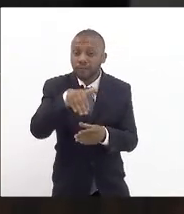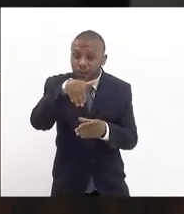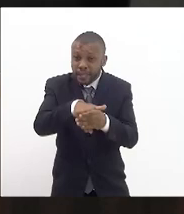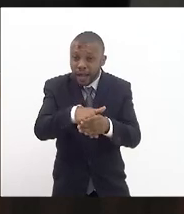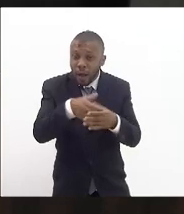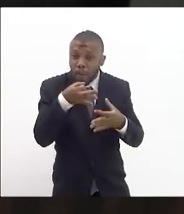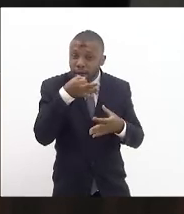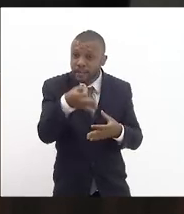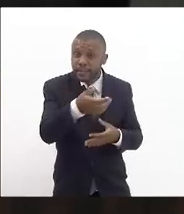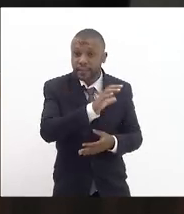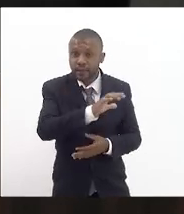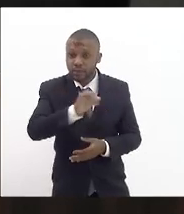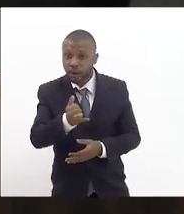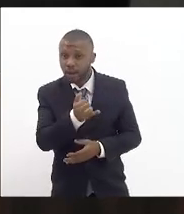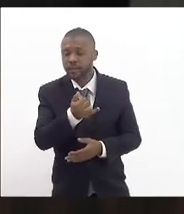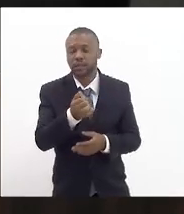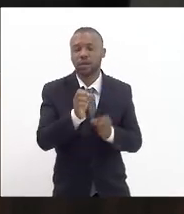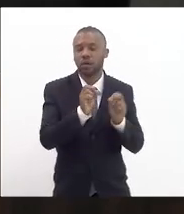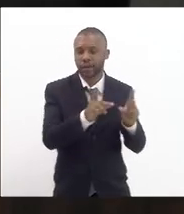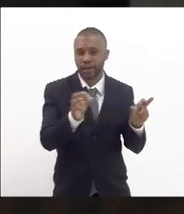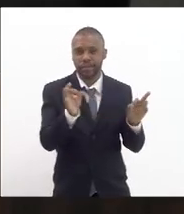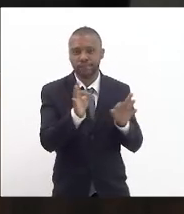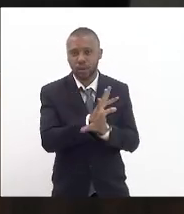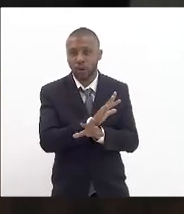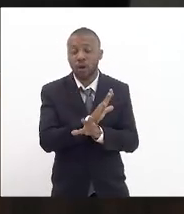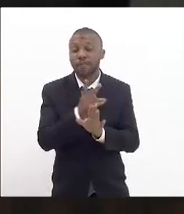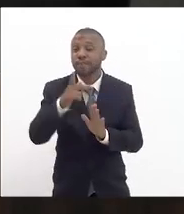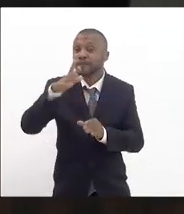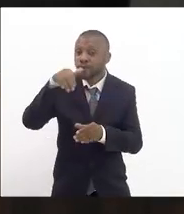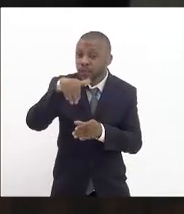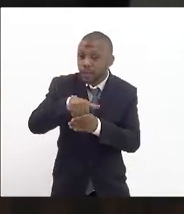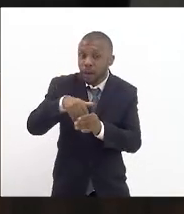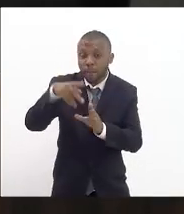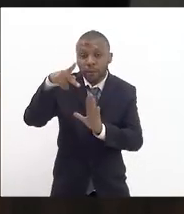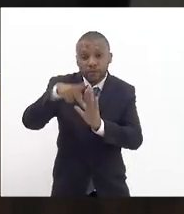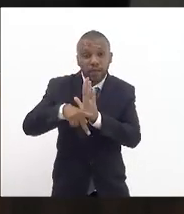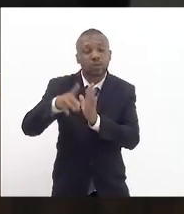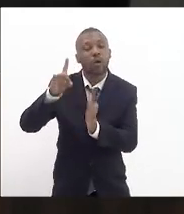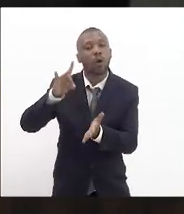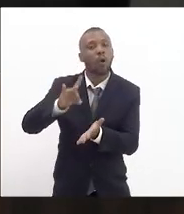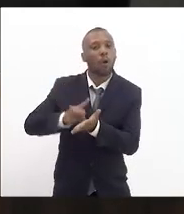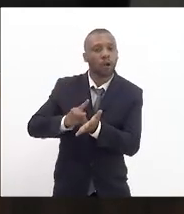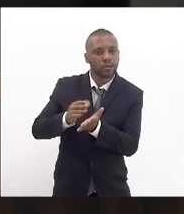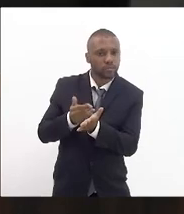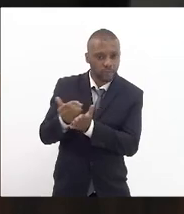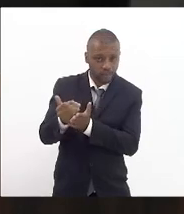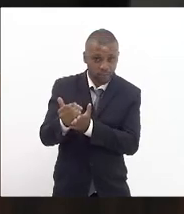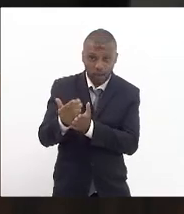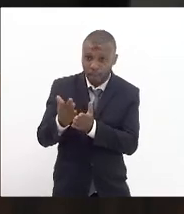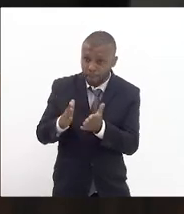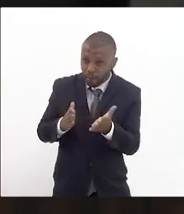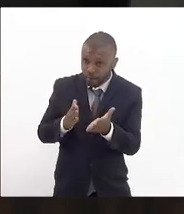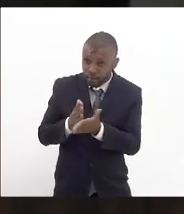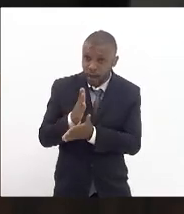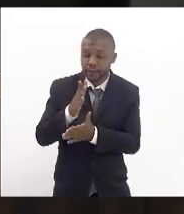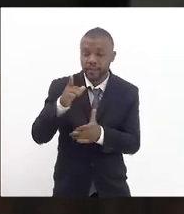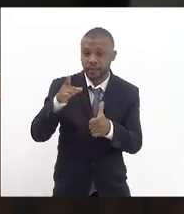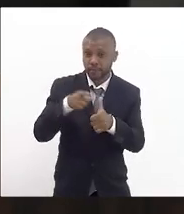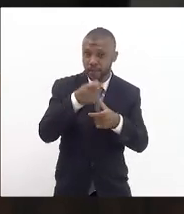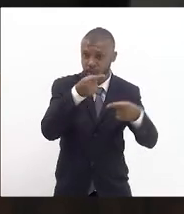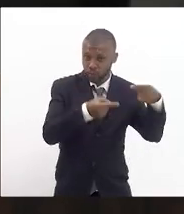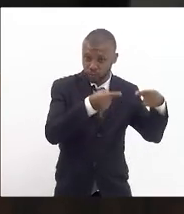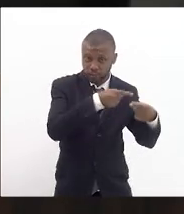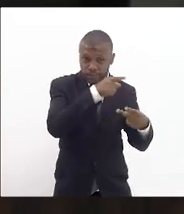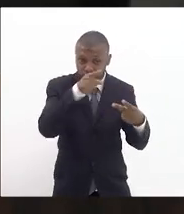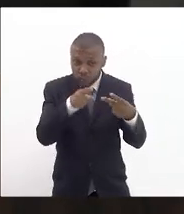estão, rejeitado. Em votação, projeto original. Os senhores que aprovam, permaneçam como estão, aprovado em primeira, retorna em segunda.